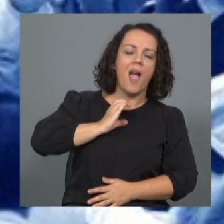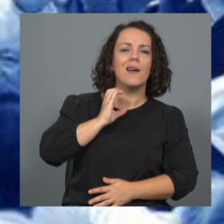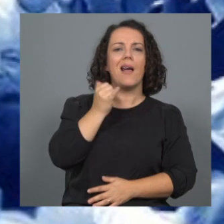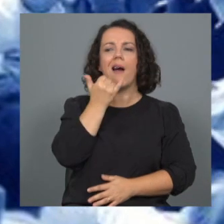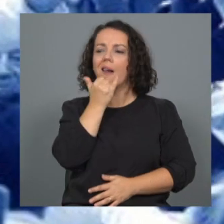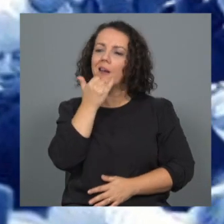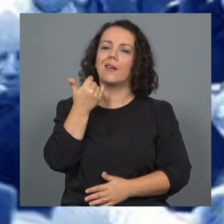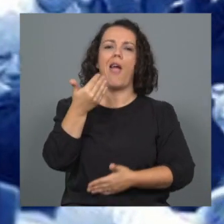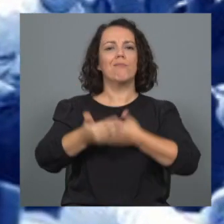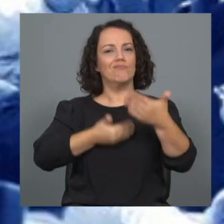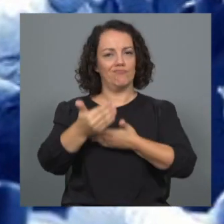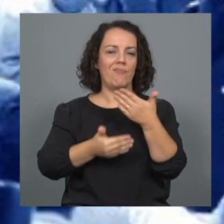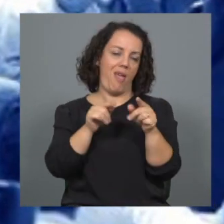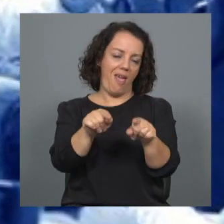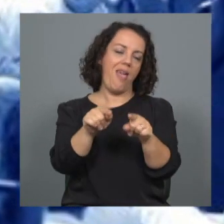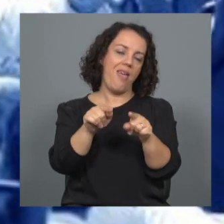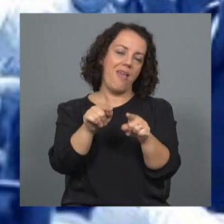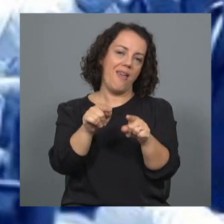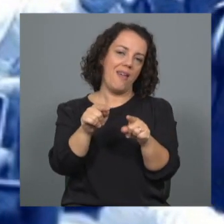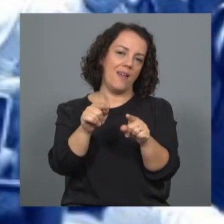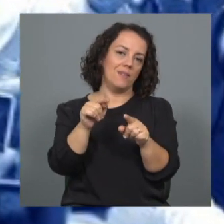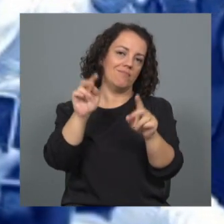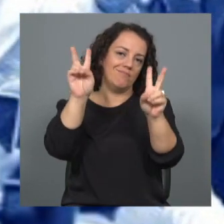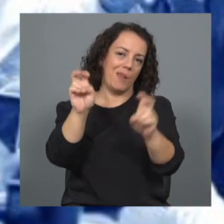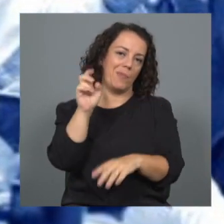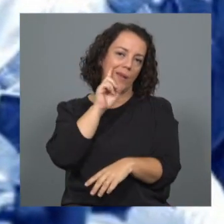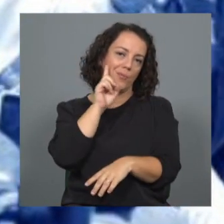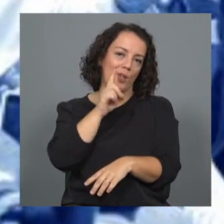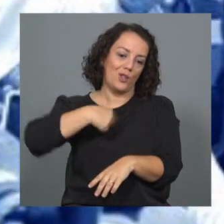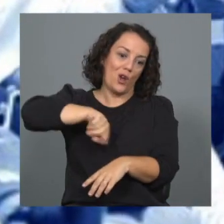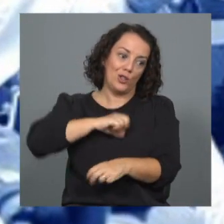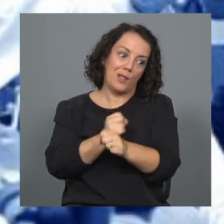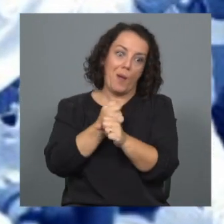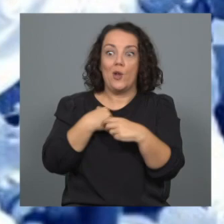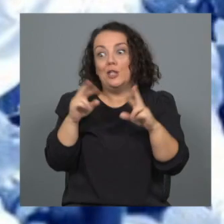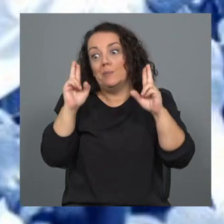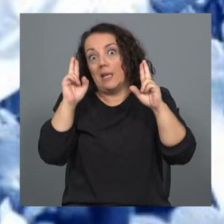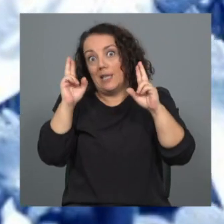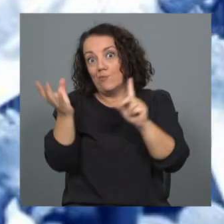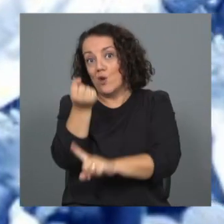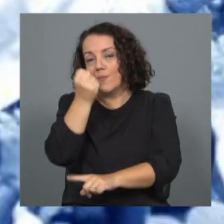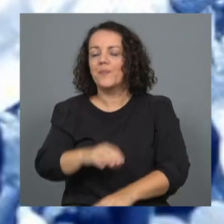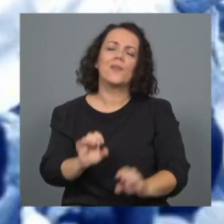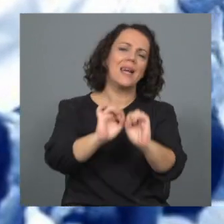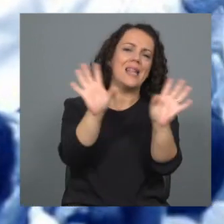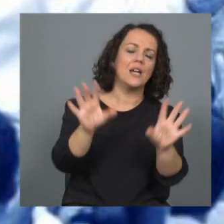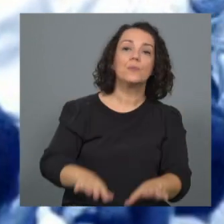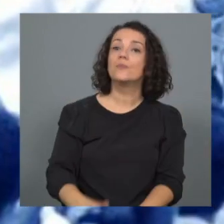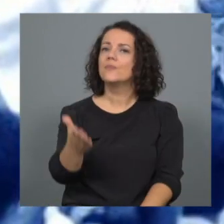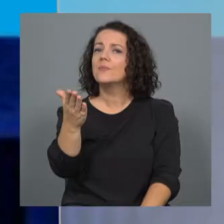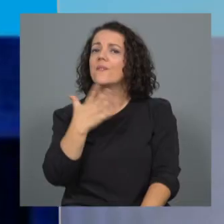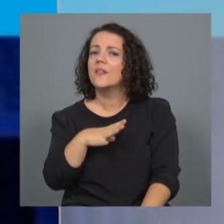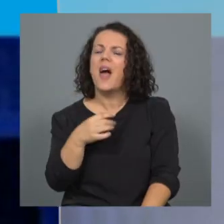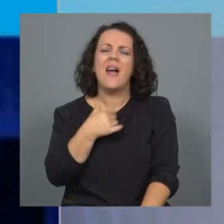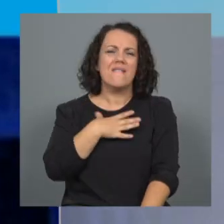fazemos. Portanto, é justamente um dos aspectos essenciais do nosso trabalho. Esperamos que assim seja. Claro. Sim. Eu ia só dizer uma